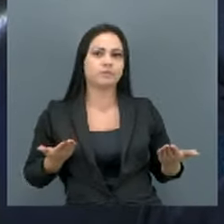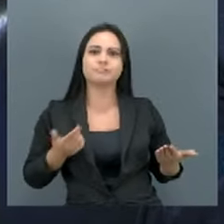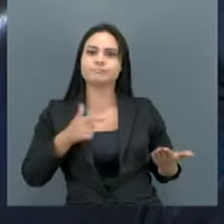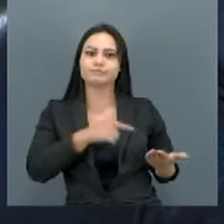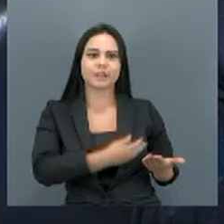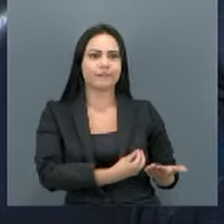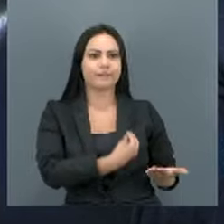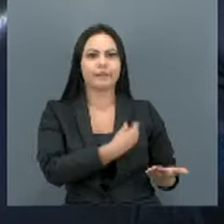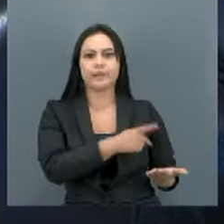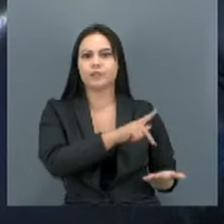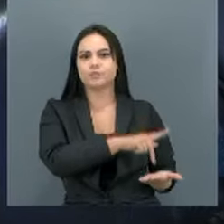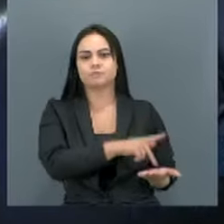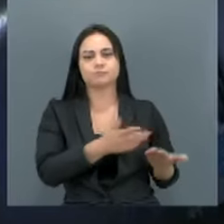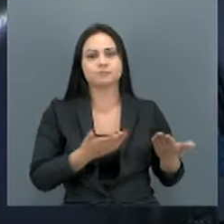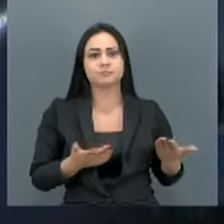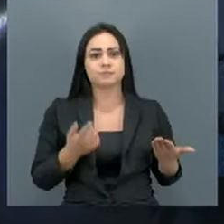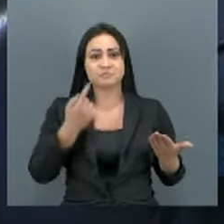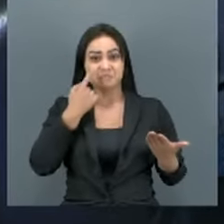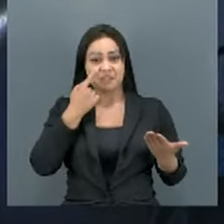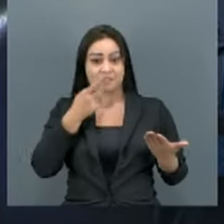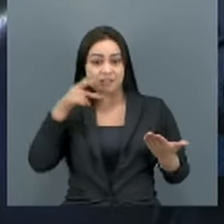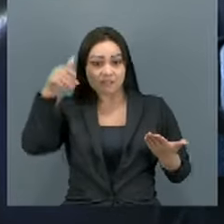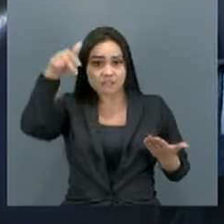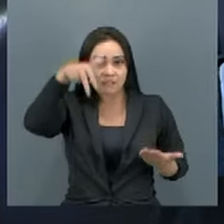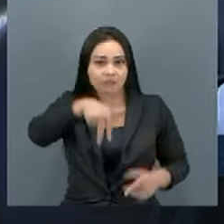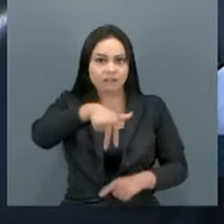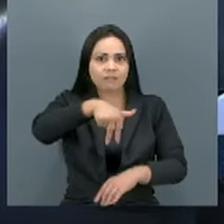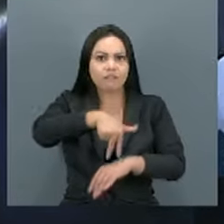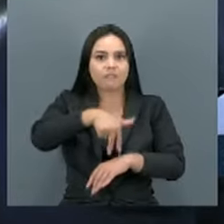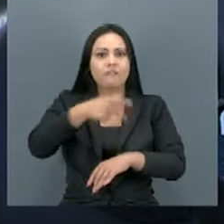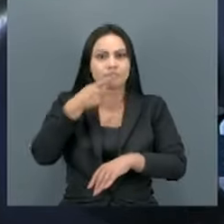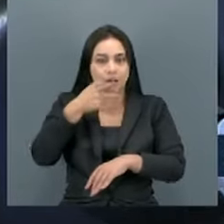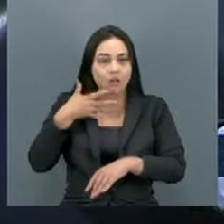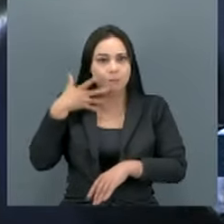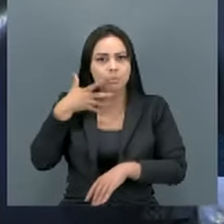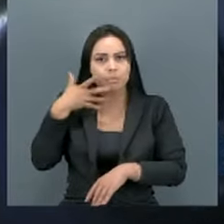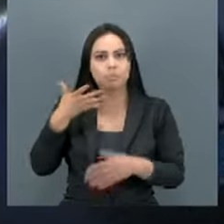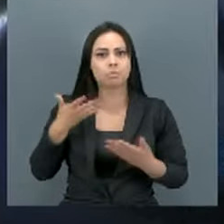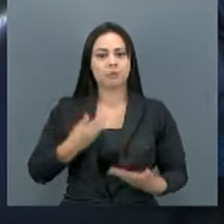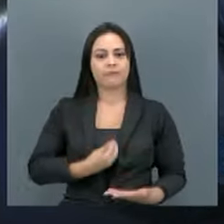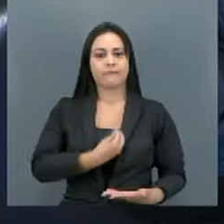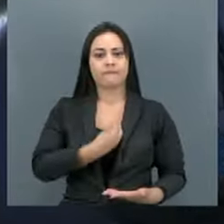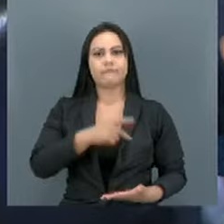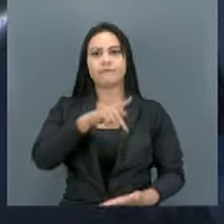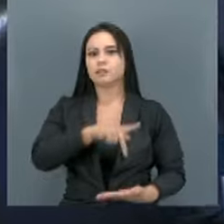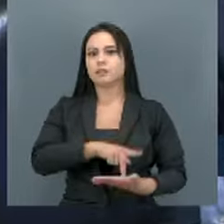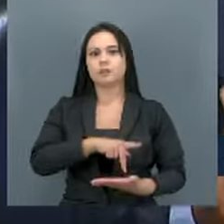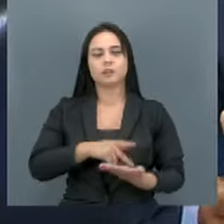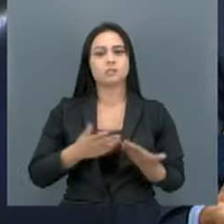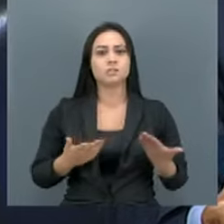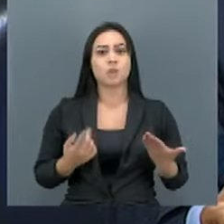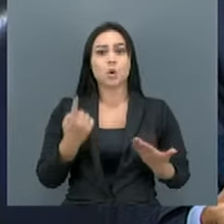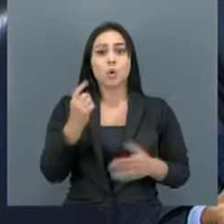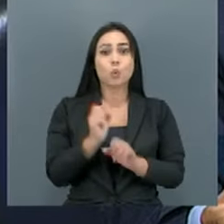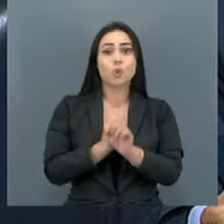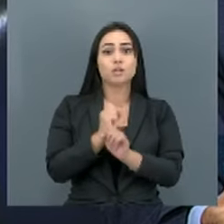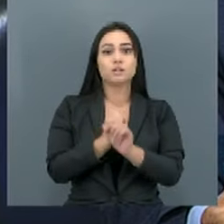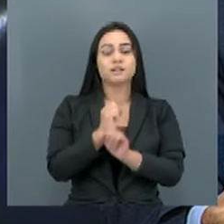vidros. Ele está aqui mostrando a realidade fática dele de uma etnia conhecidíssima no Brasil e no mundo, que são os